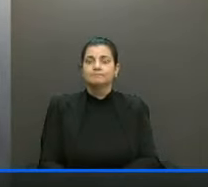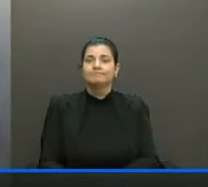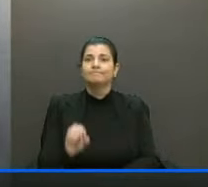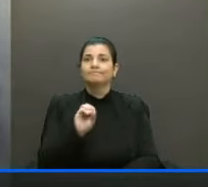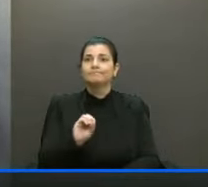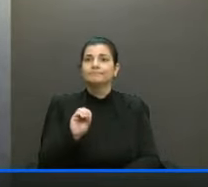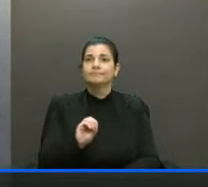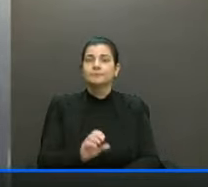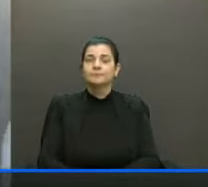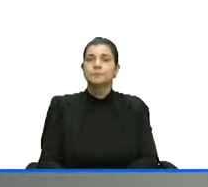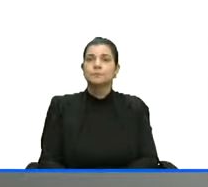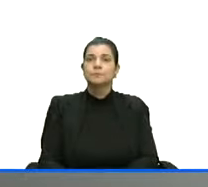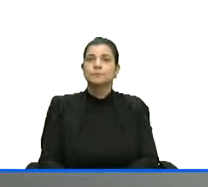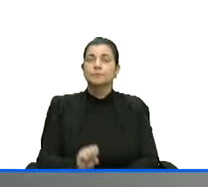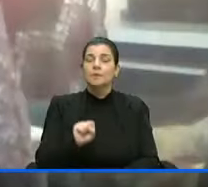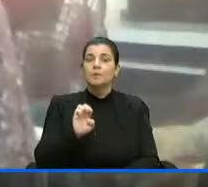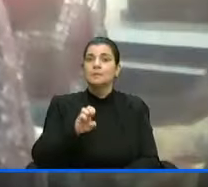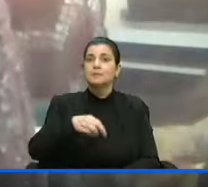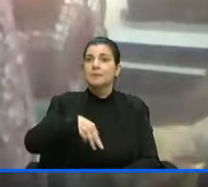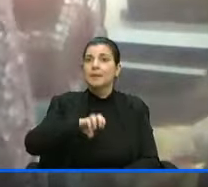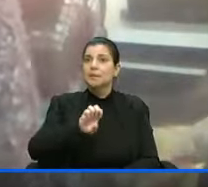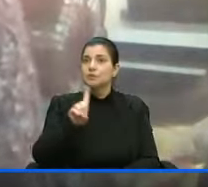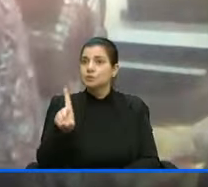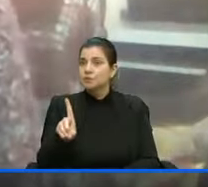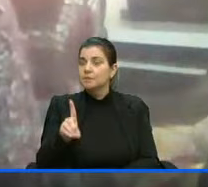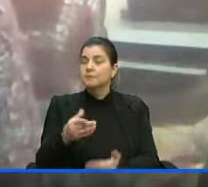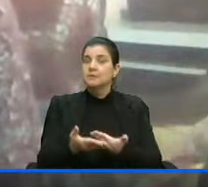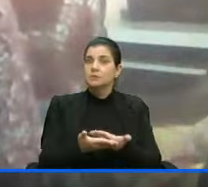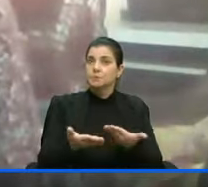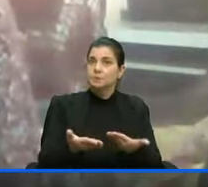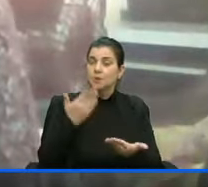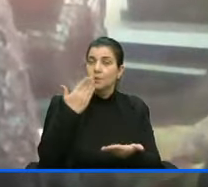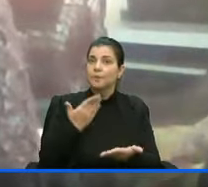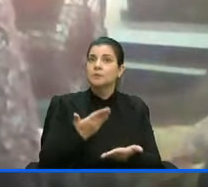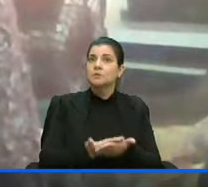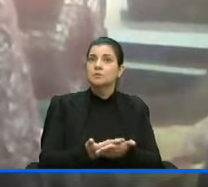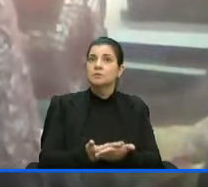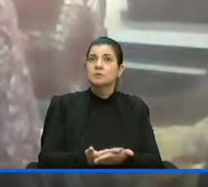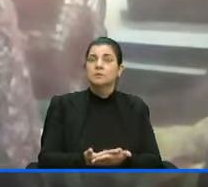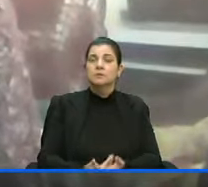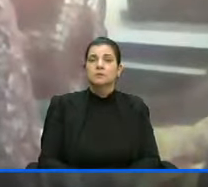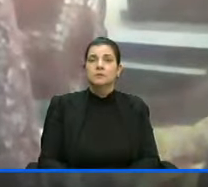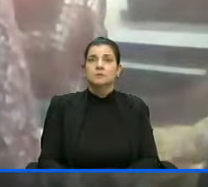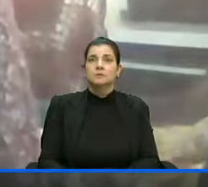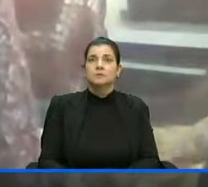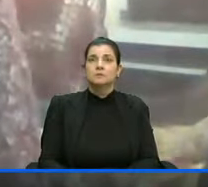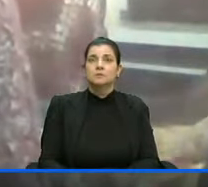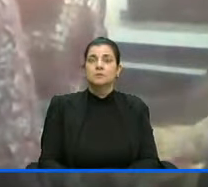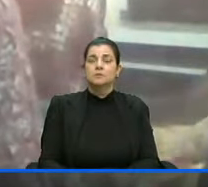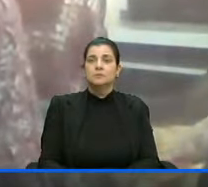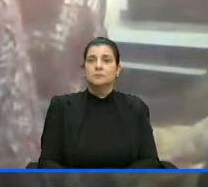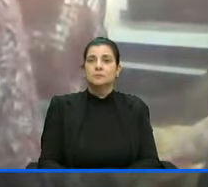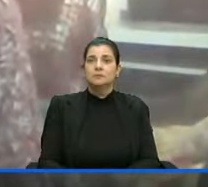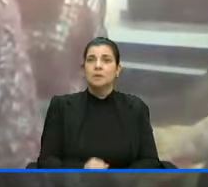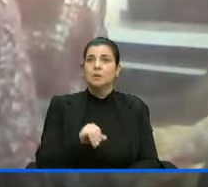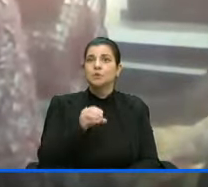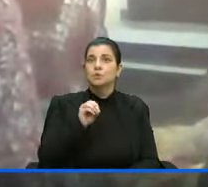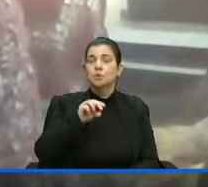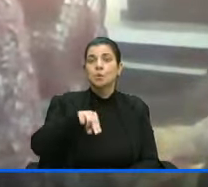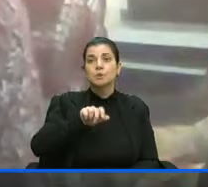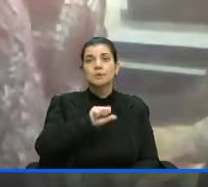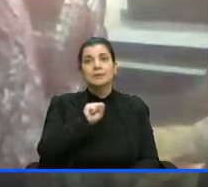Ótimo. Então, a SMED está à disposição, e eu acredito, Jonas, o Jonas não está na reunião, mas está o Daniel, que a gente